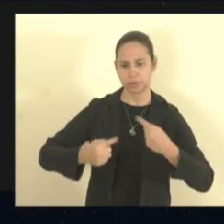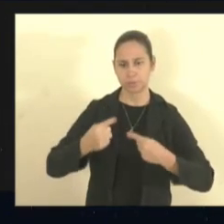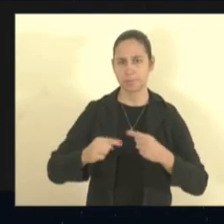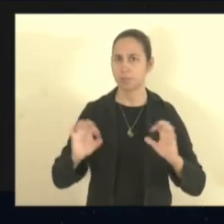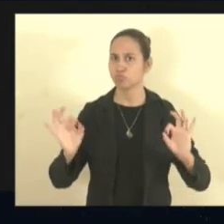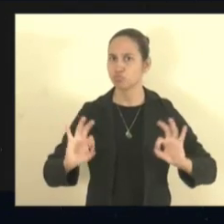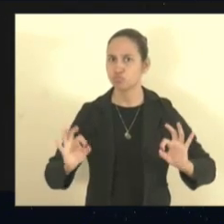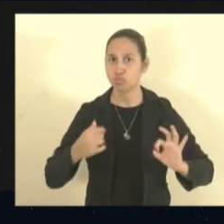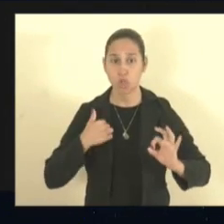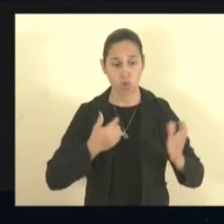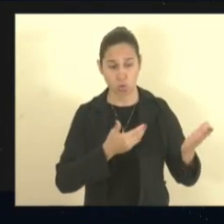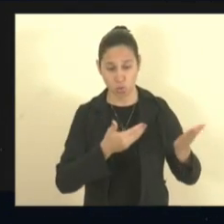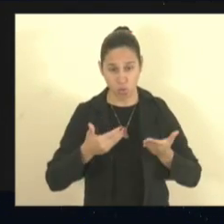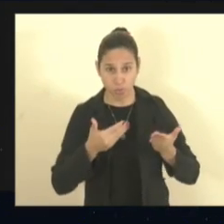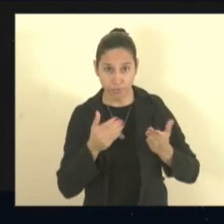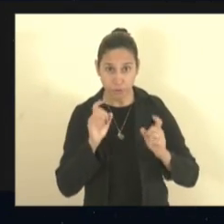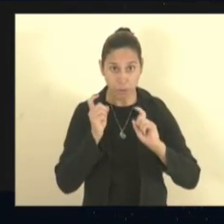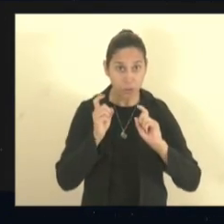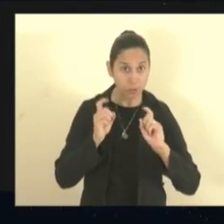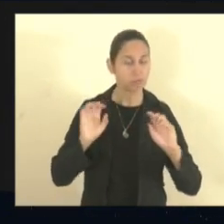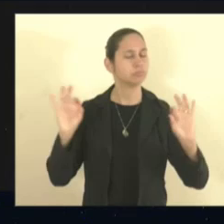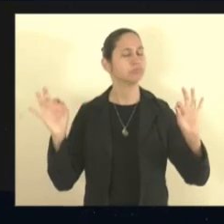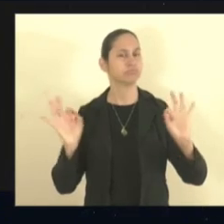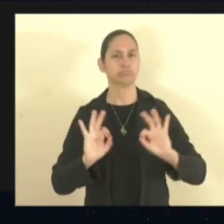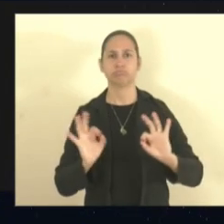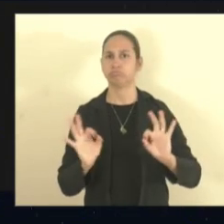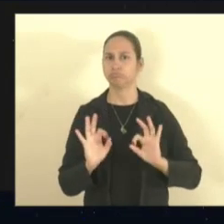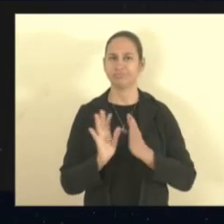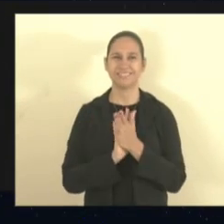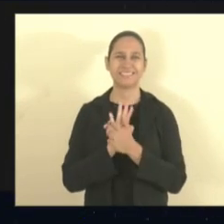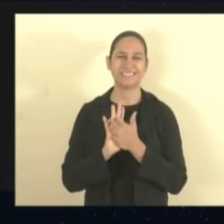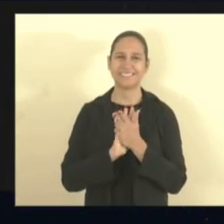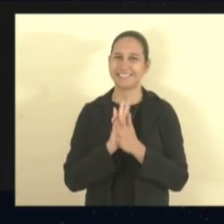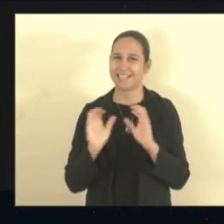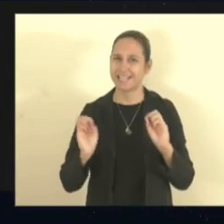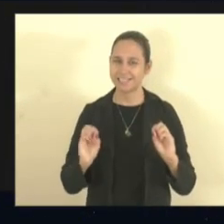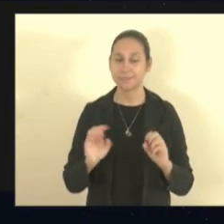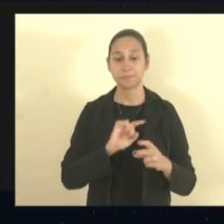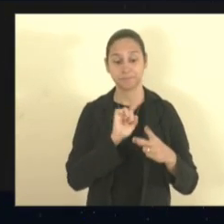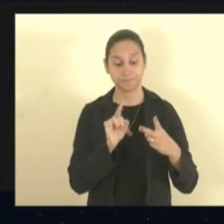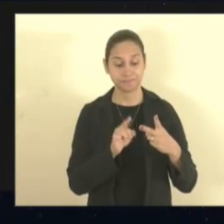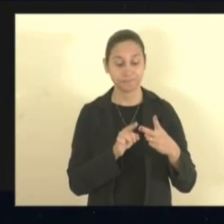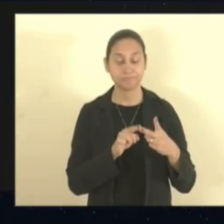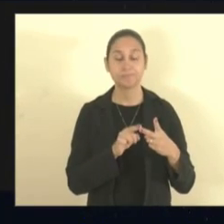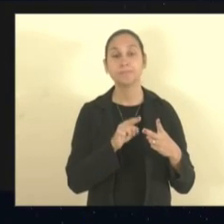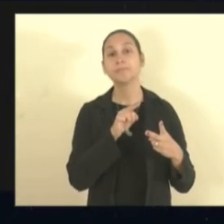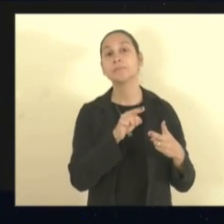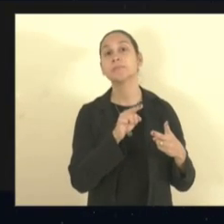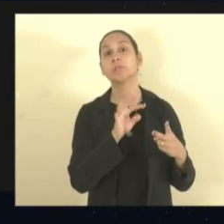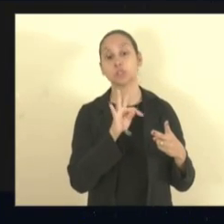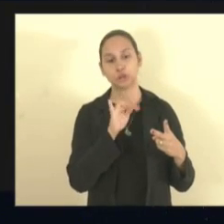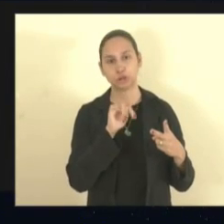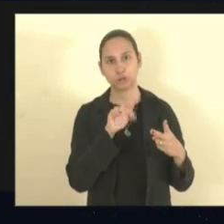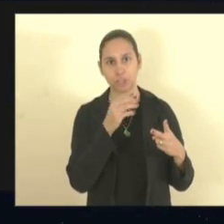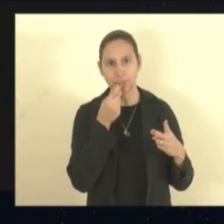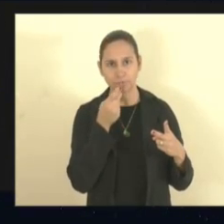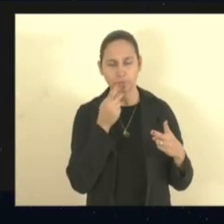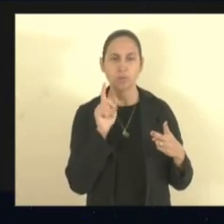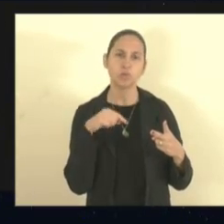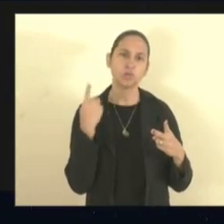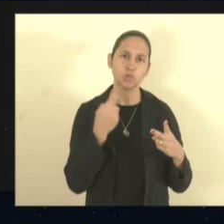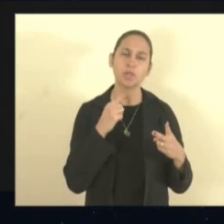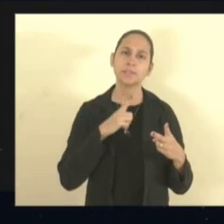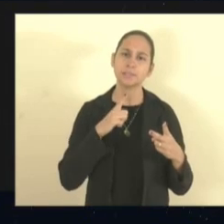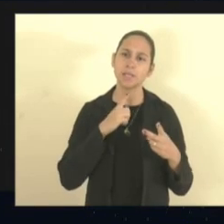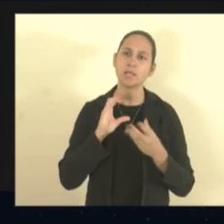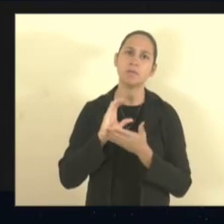fui convidado para nenhuma reunião sobre esse tema. E segundo, ele fala que nós temos recurso próprio, e